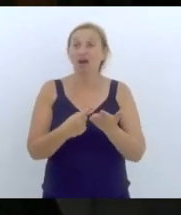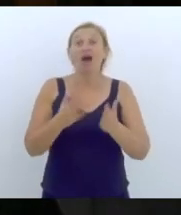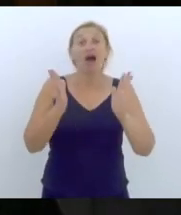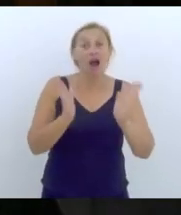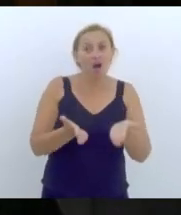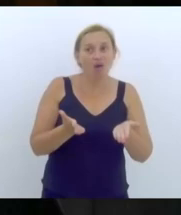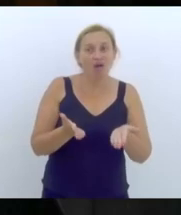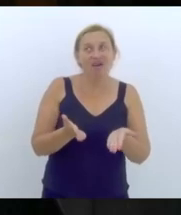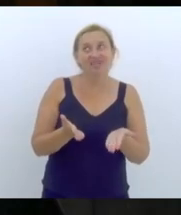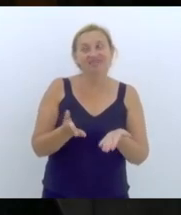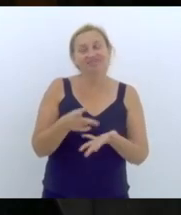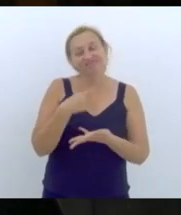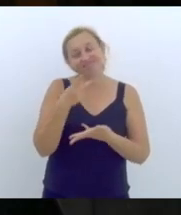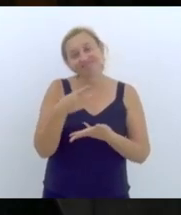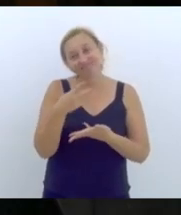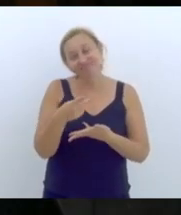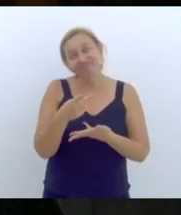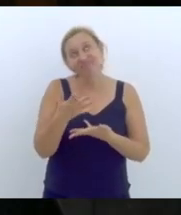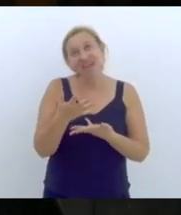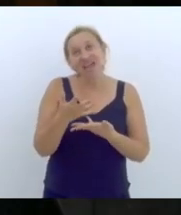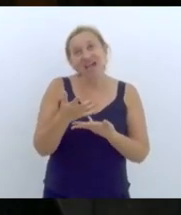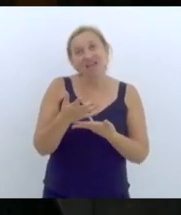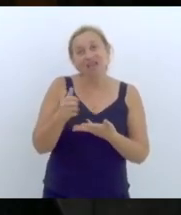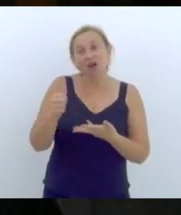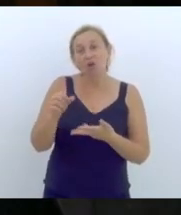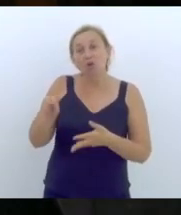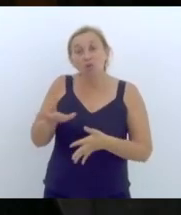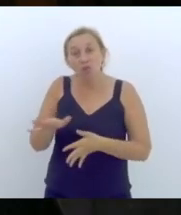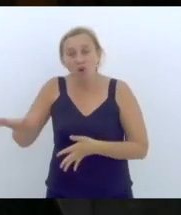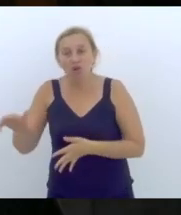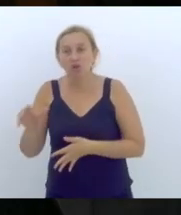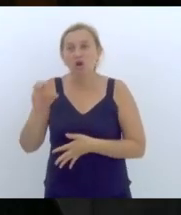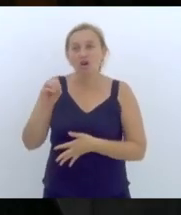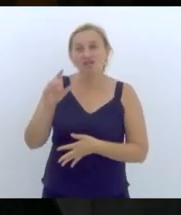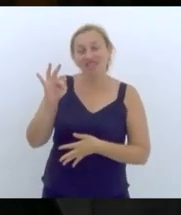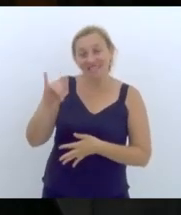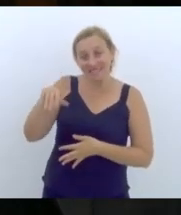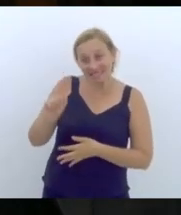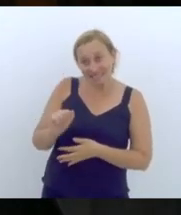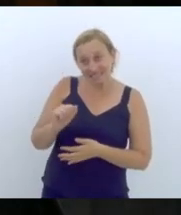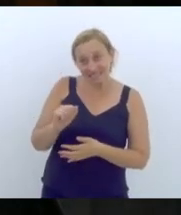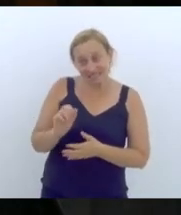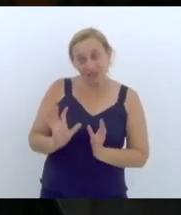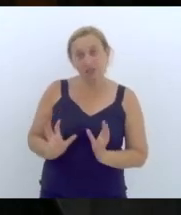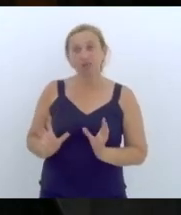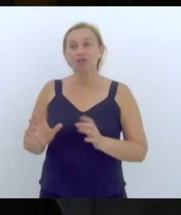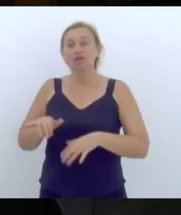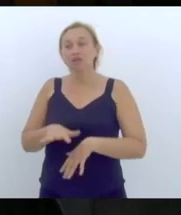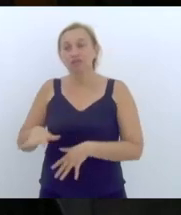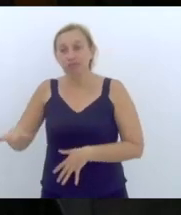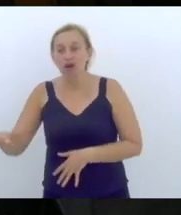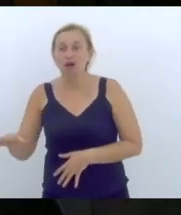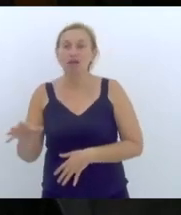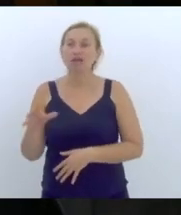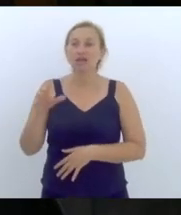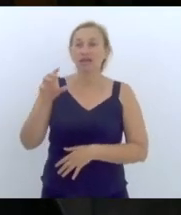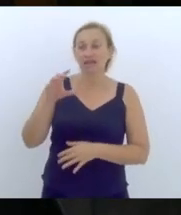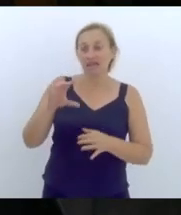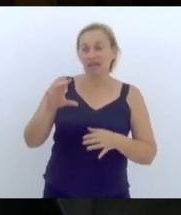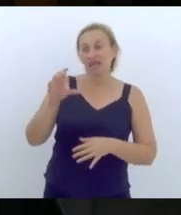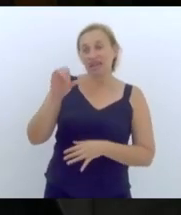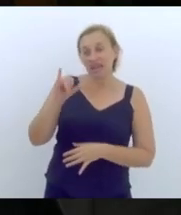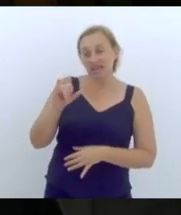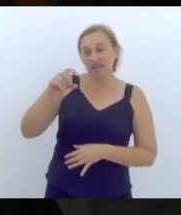Agora me vem a ponta, me vem o Morro da Oficina, me vem a comunidade de Independência, a comunidade do